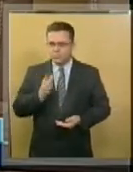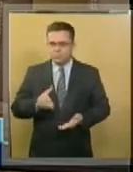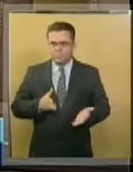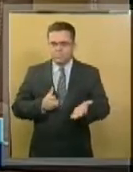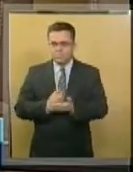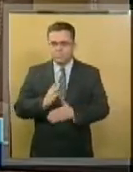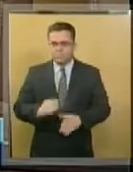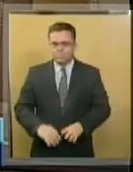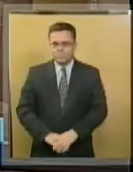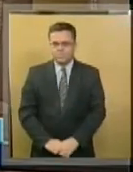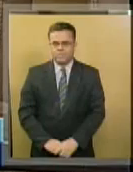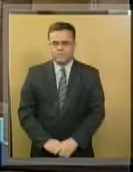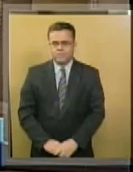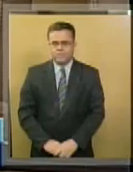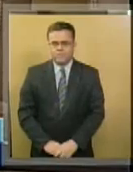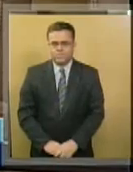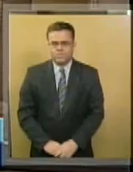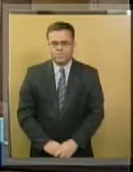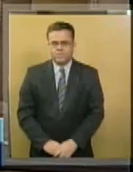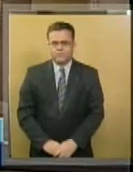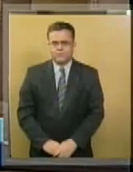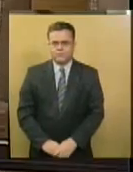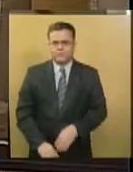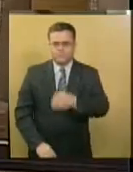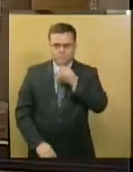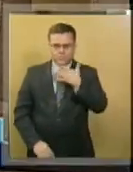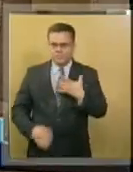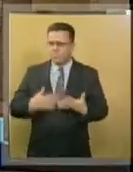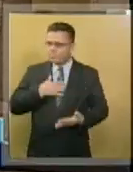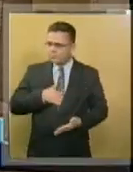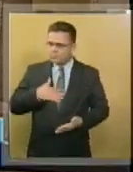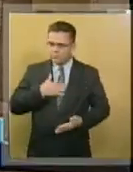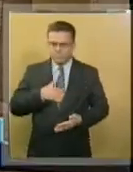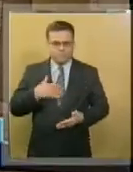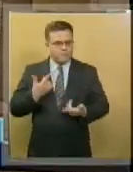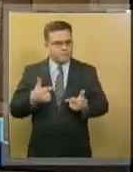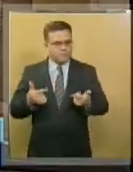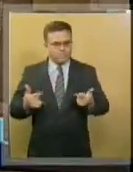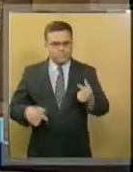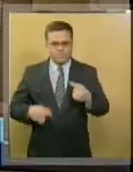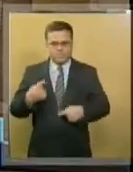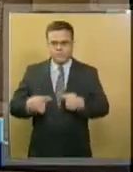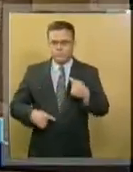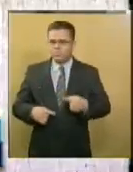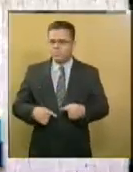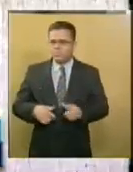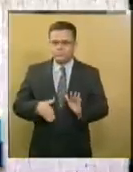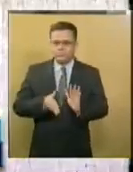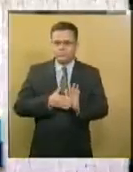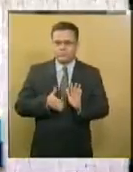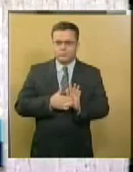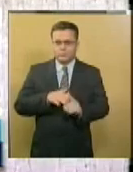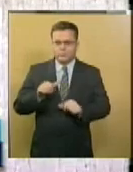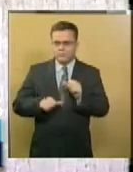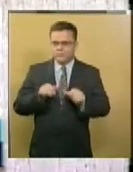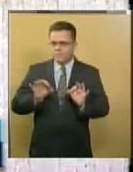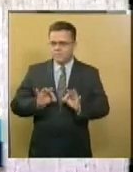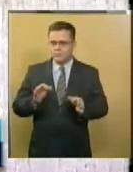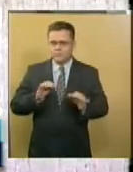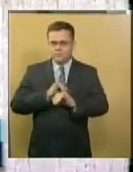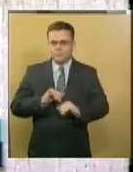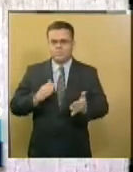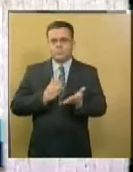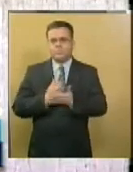presidente. Em apreciação à ata, não havendo que queira. Mundo Rala, declara